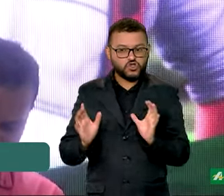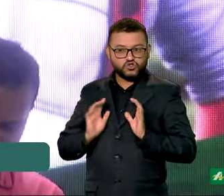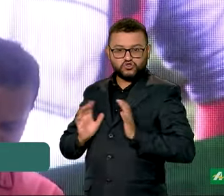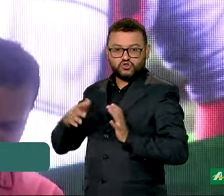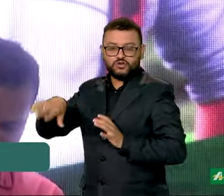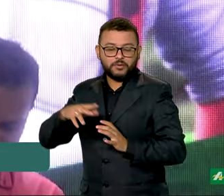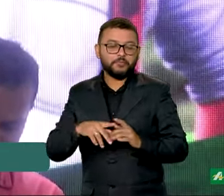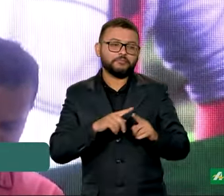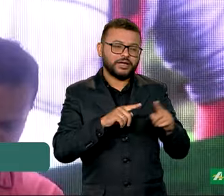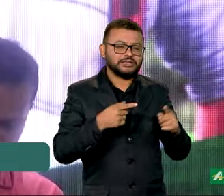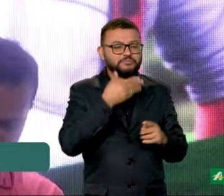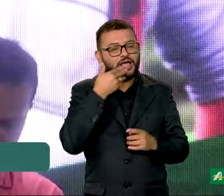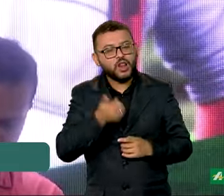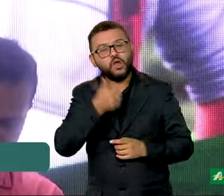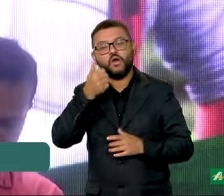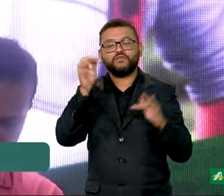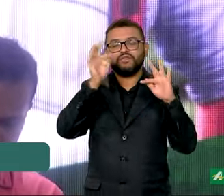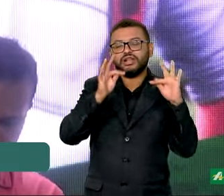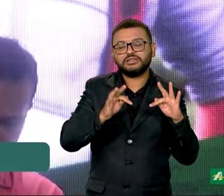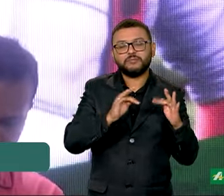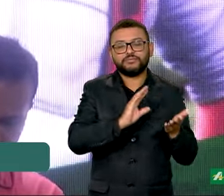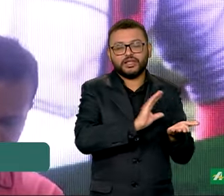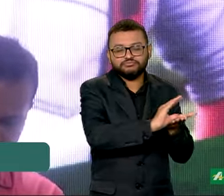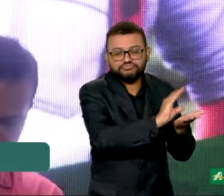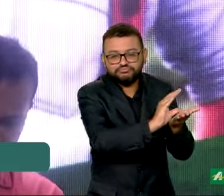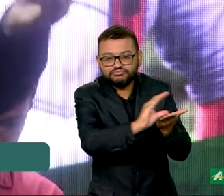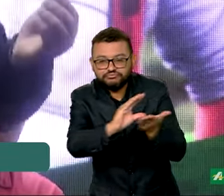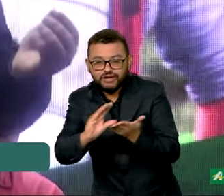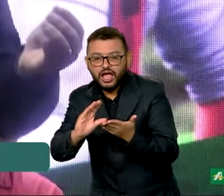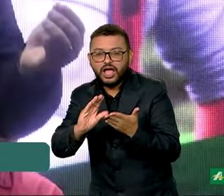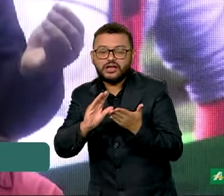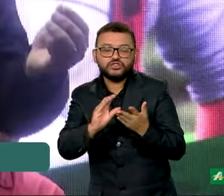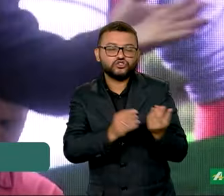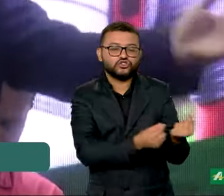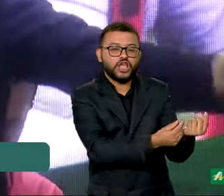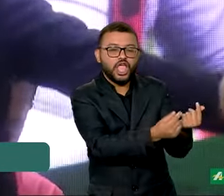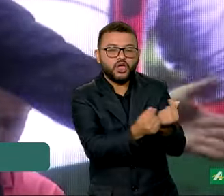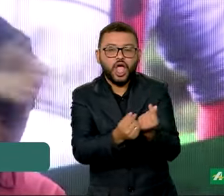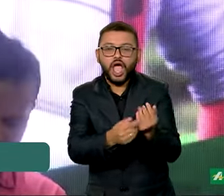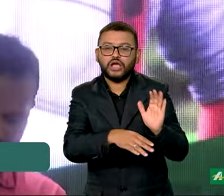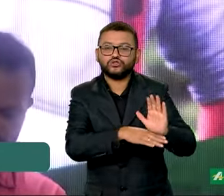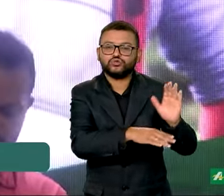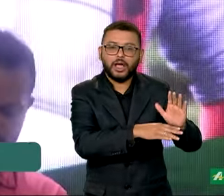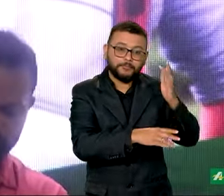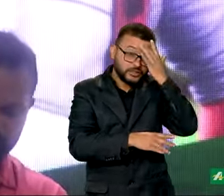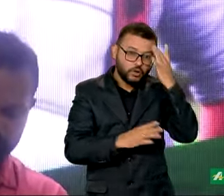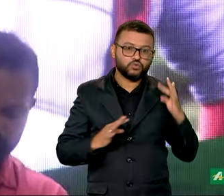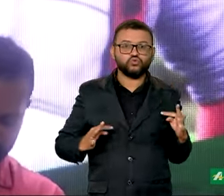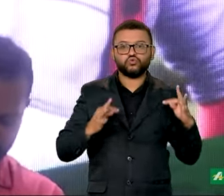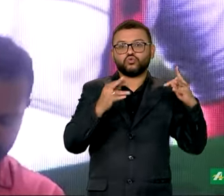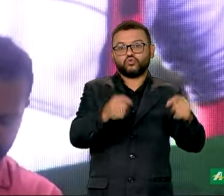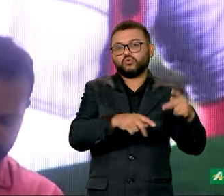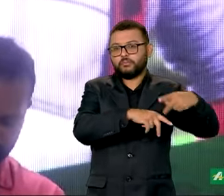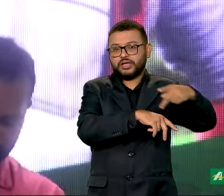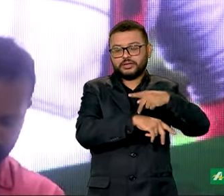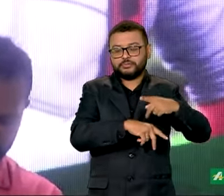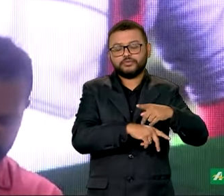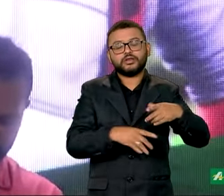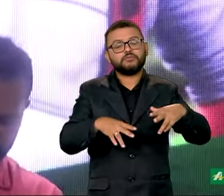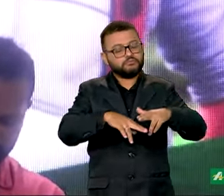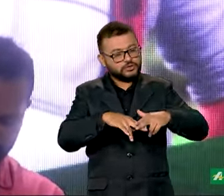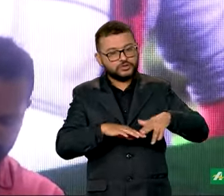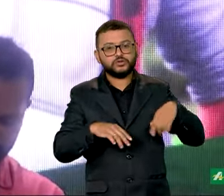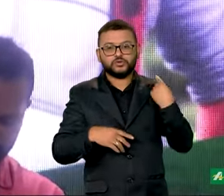país Próspero alegre feliz é que tenha pelo menos um pouco de dinheiro no bolso de muita gente e é isso que nós estamos fazendo aqui com